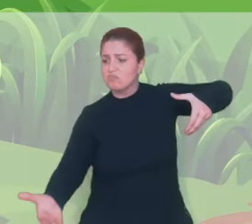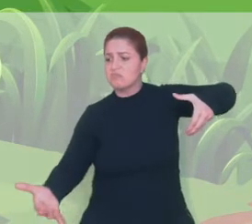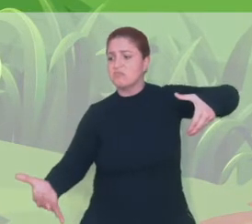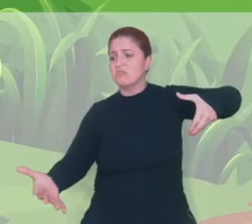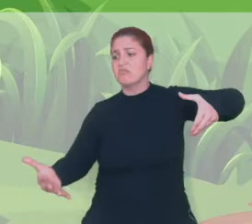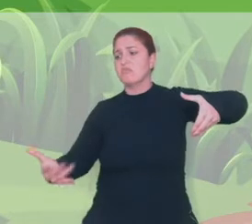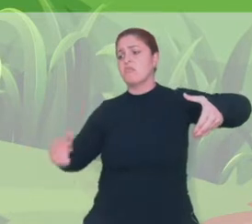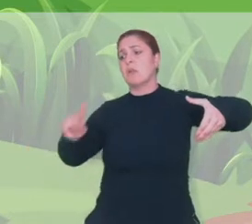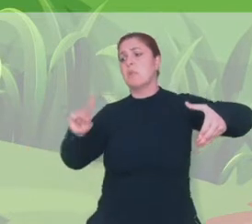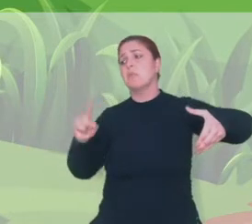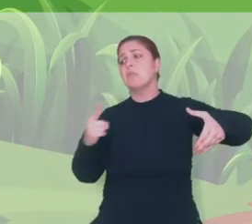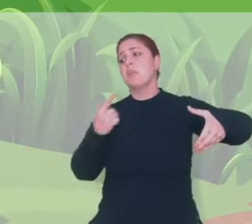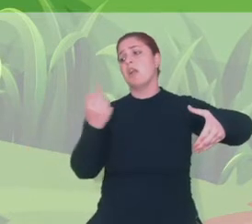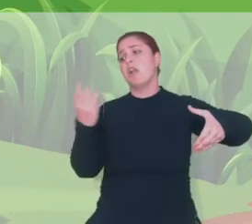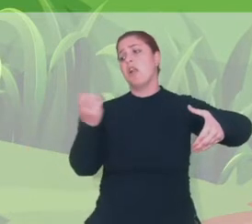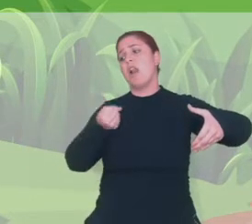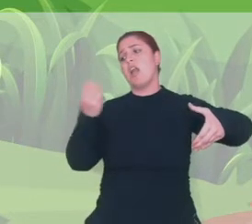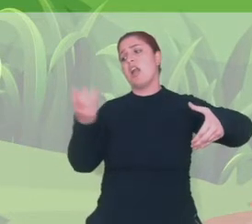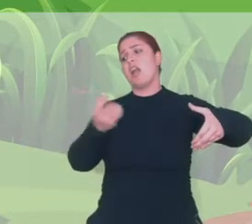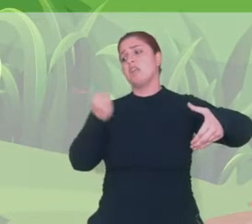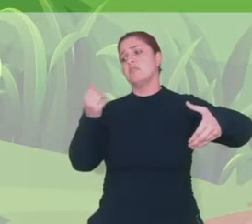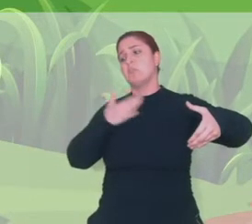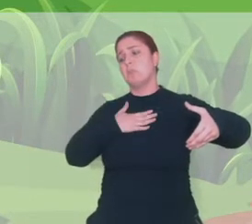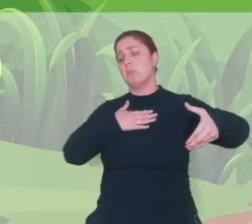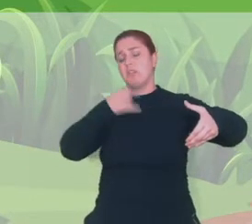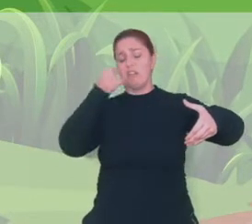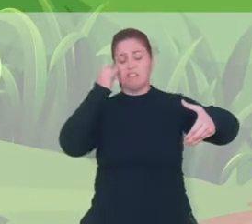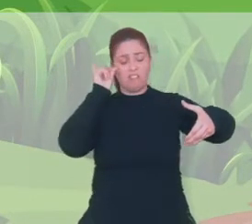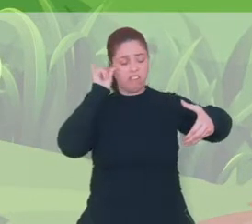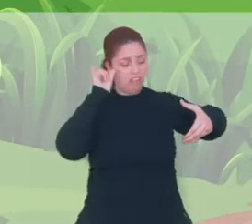leite da sua vaquinha moxa,